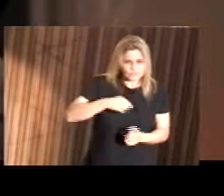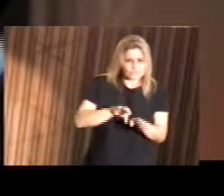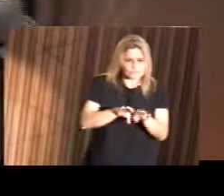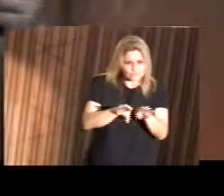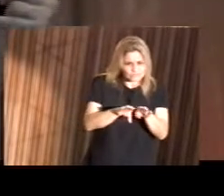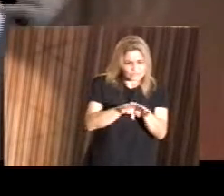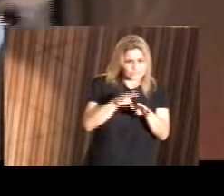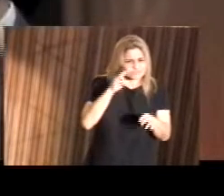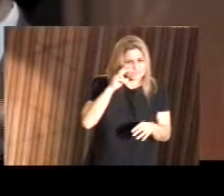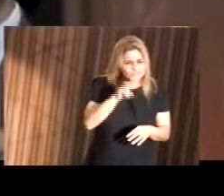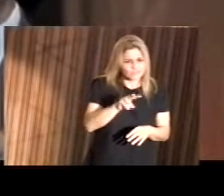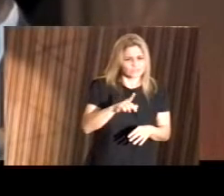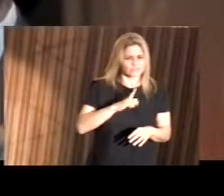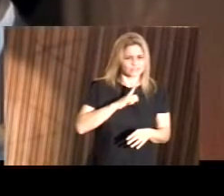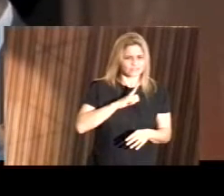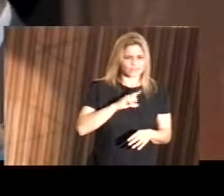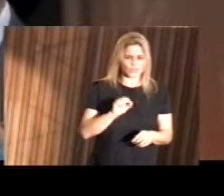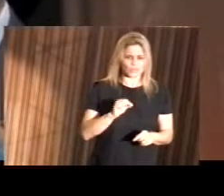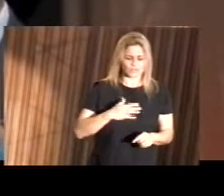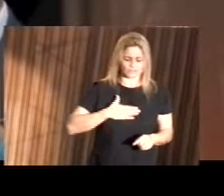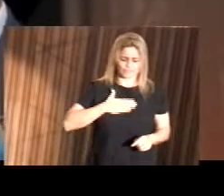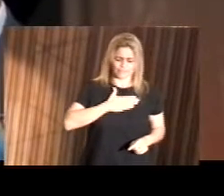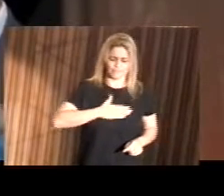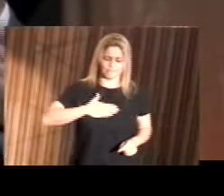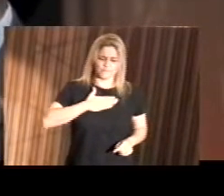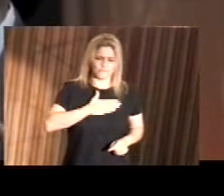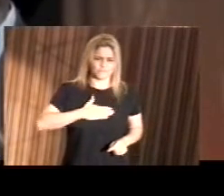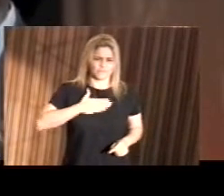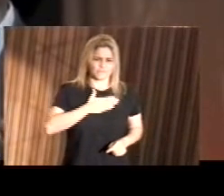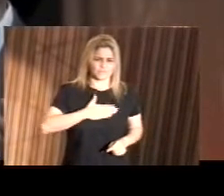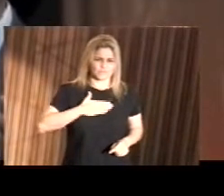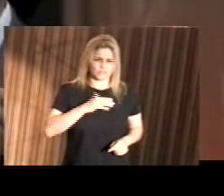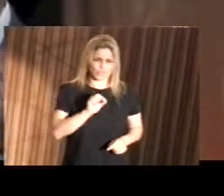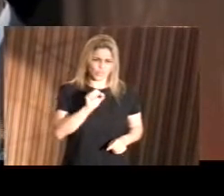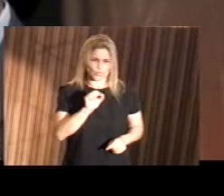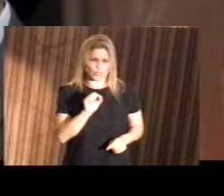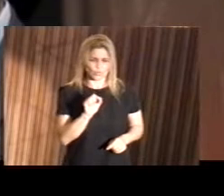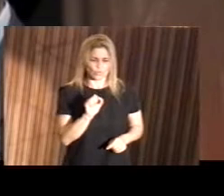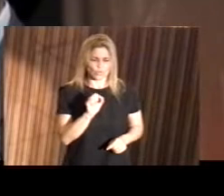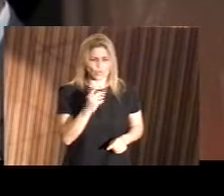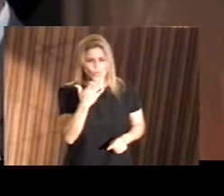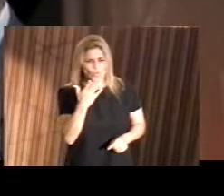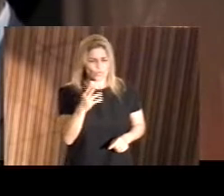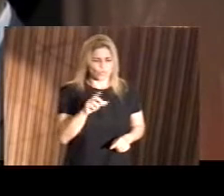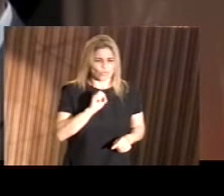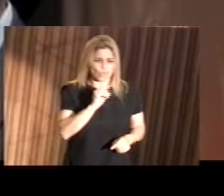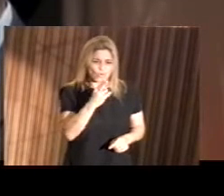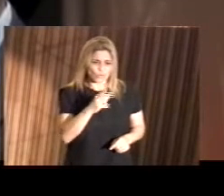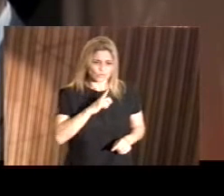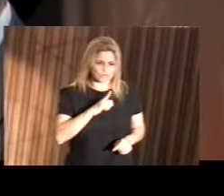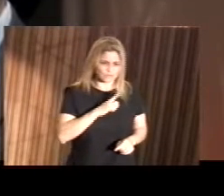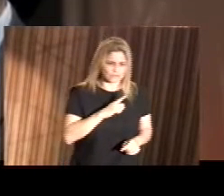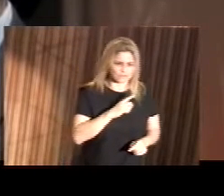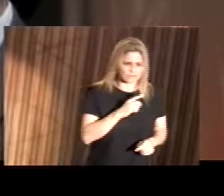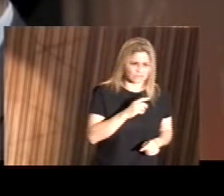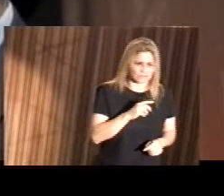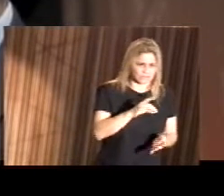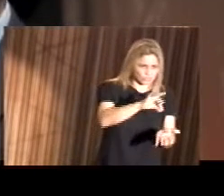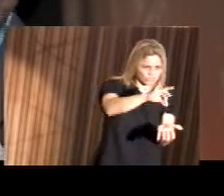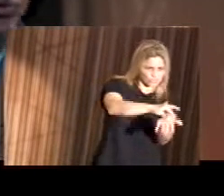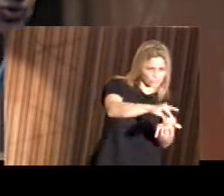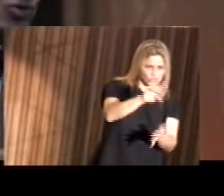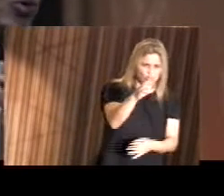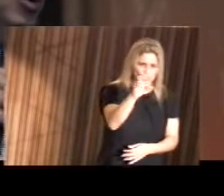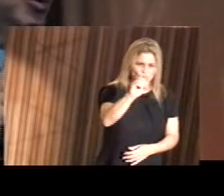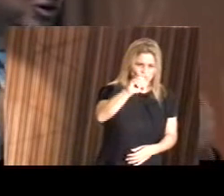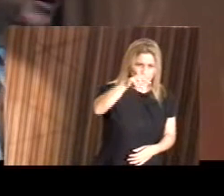o prazer ser mais importante do que a justiça, do que a honestidade, do que a bondade, do